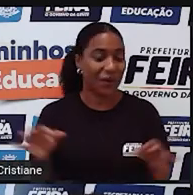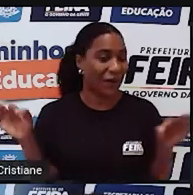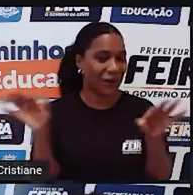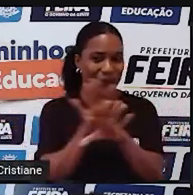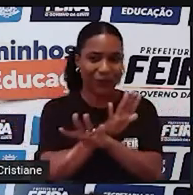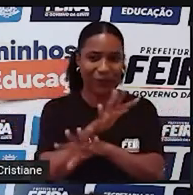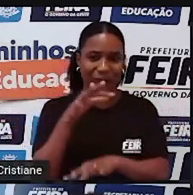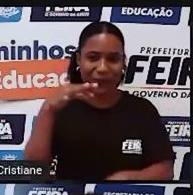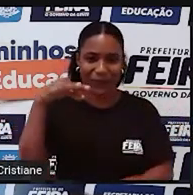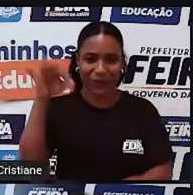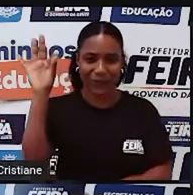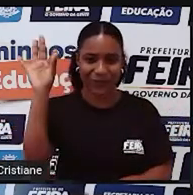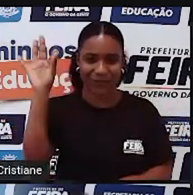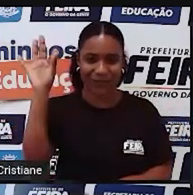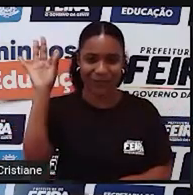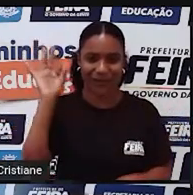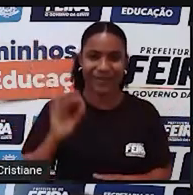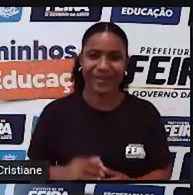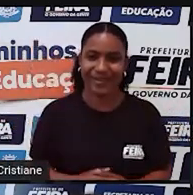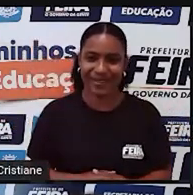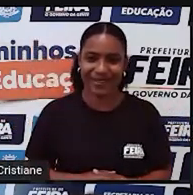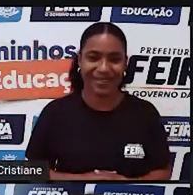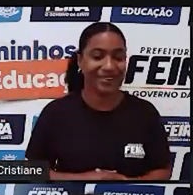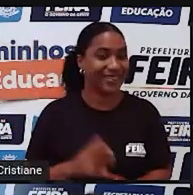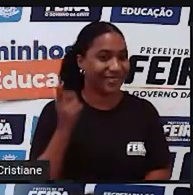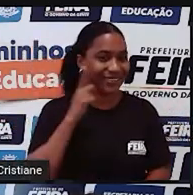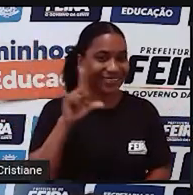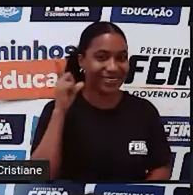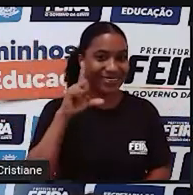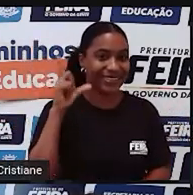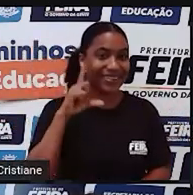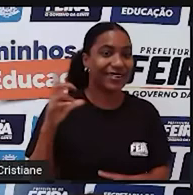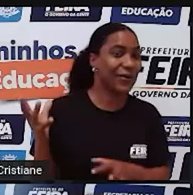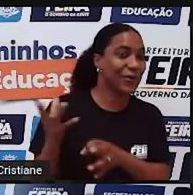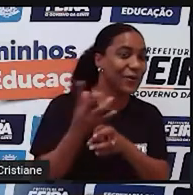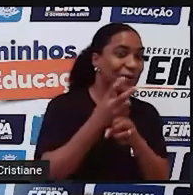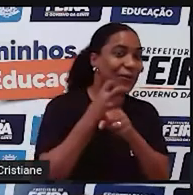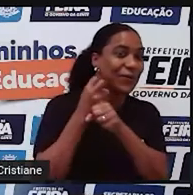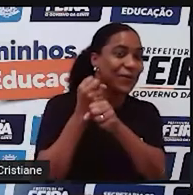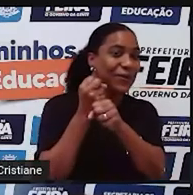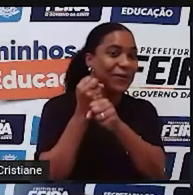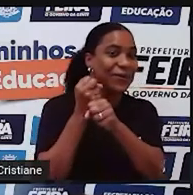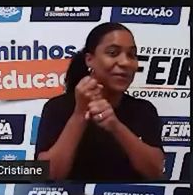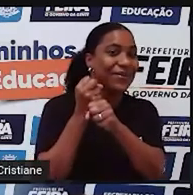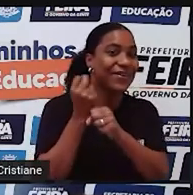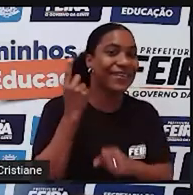Completamos o primeiro nível. Olha o bônus que nós recebemos.